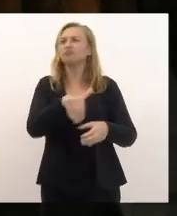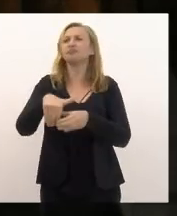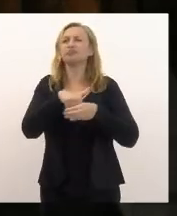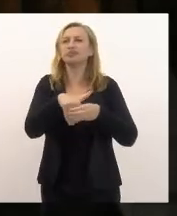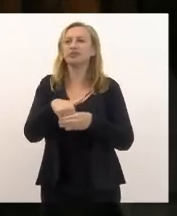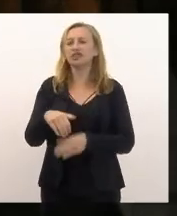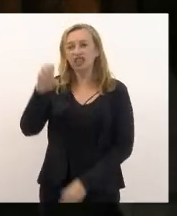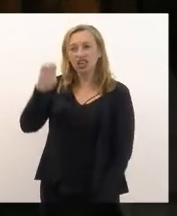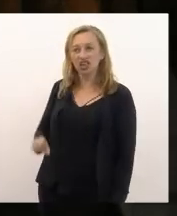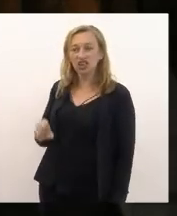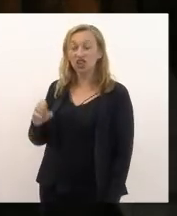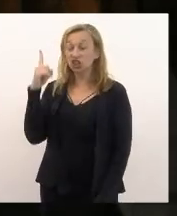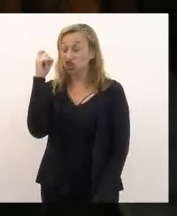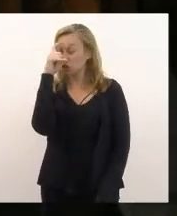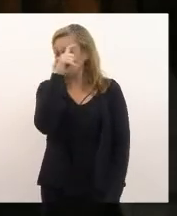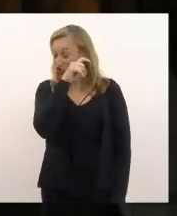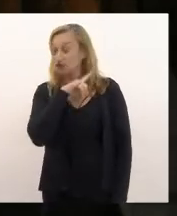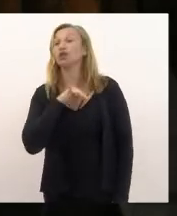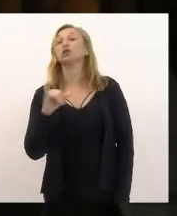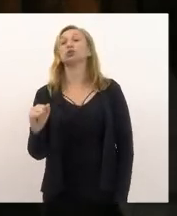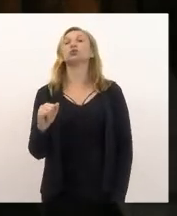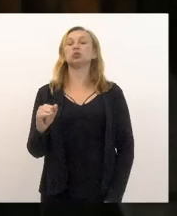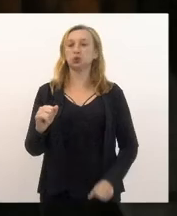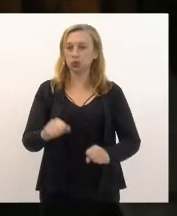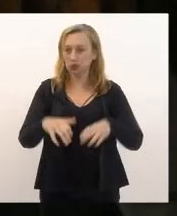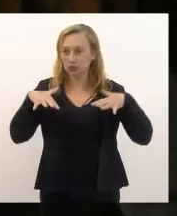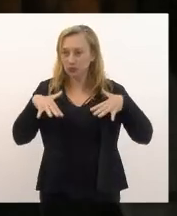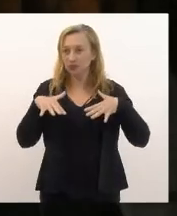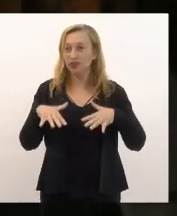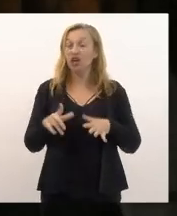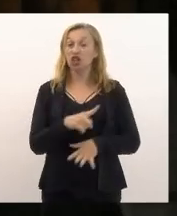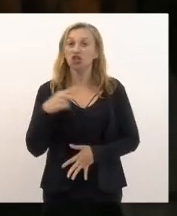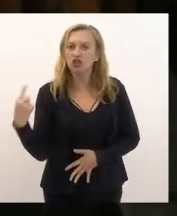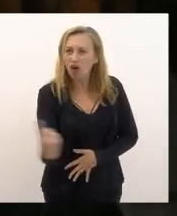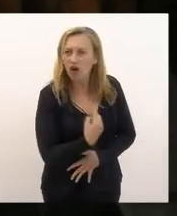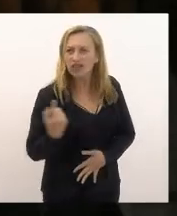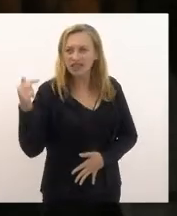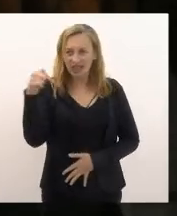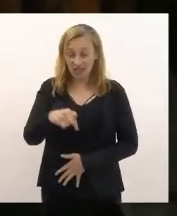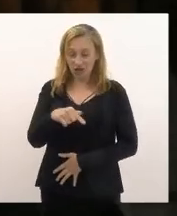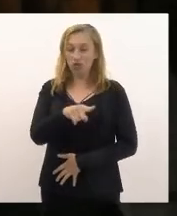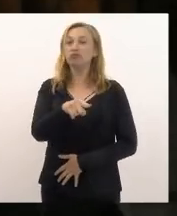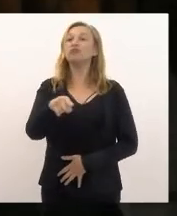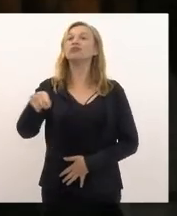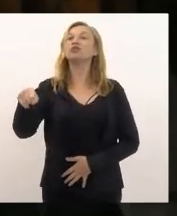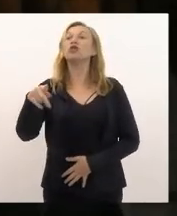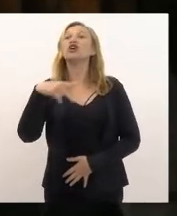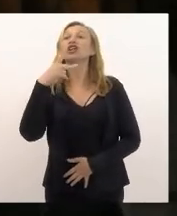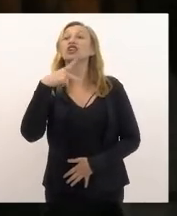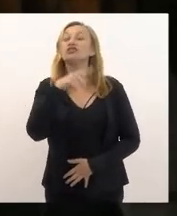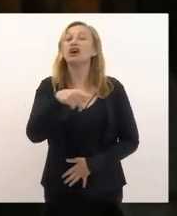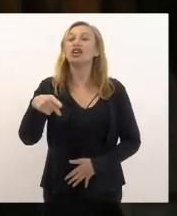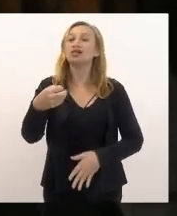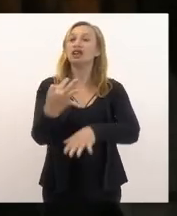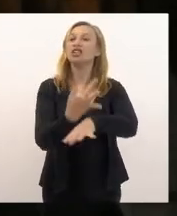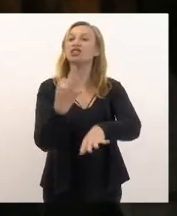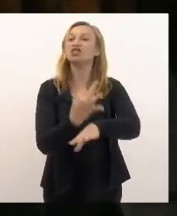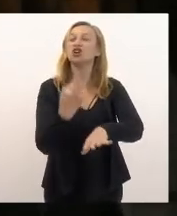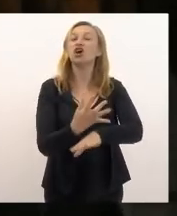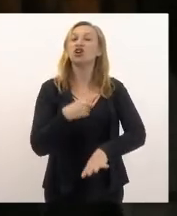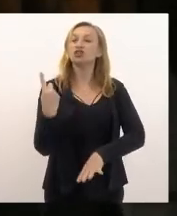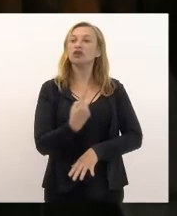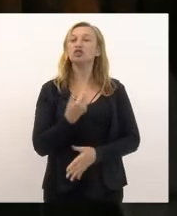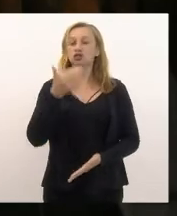a esquerda terá dias muito difíceis na Assembleia Legislativa. E nós, aqui está, ó, o que eles chamam de resistência. Nós